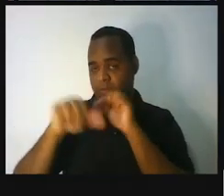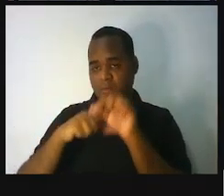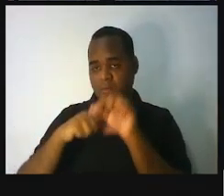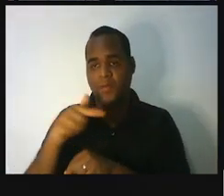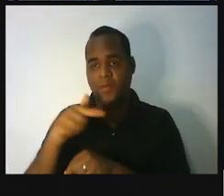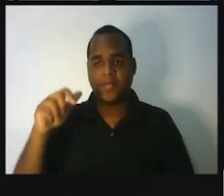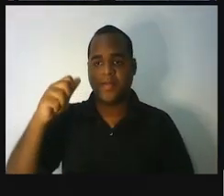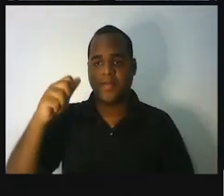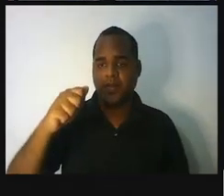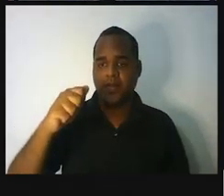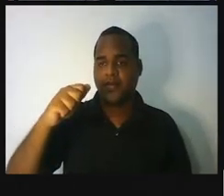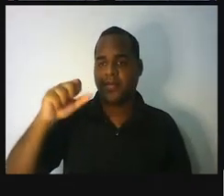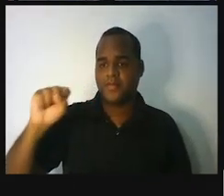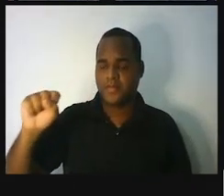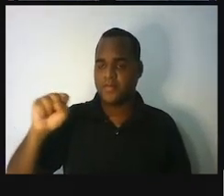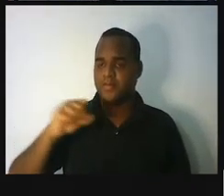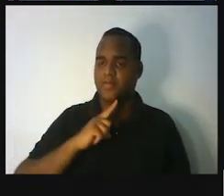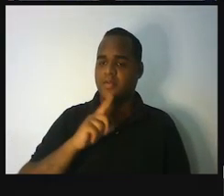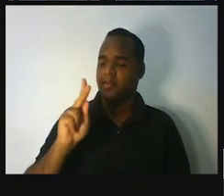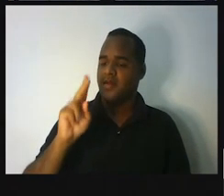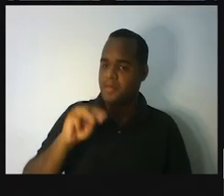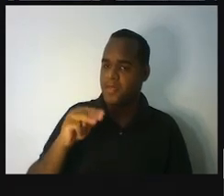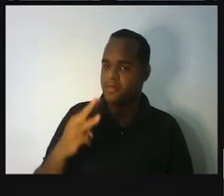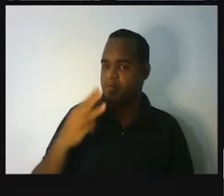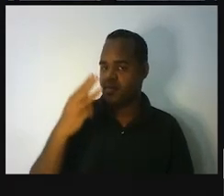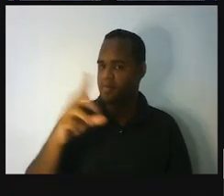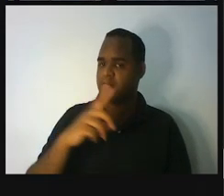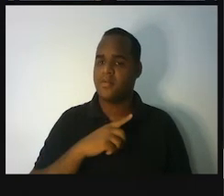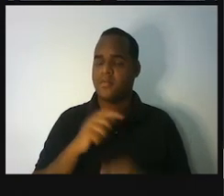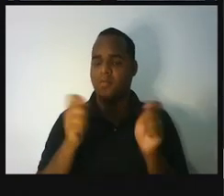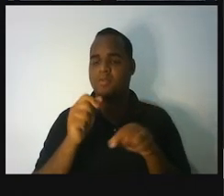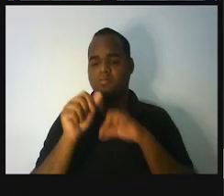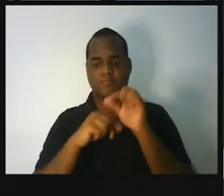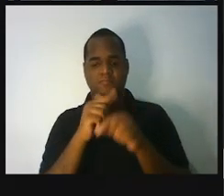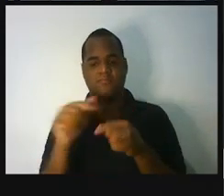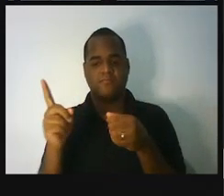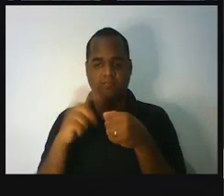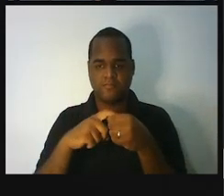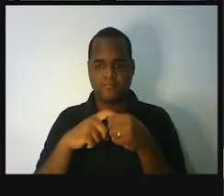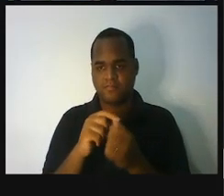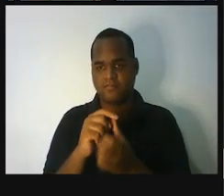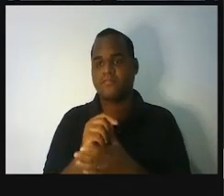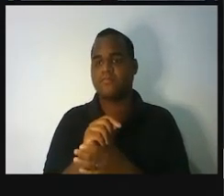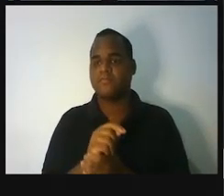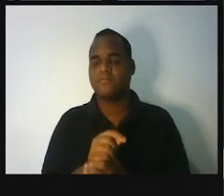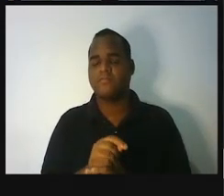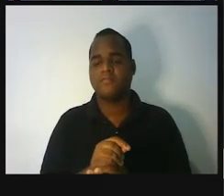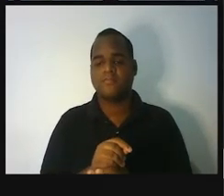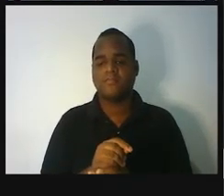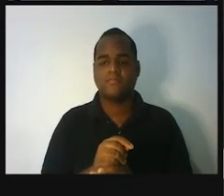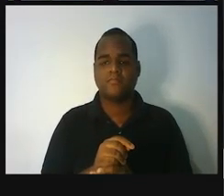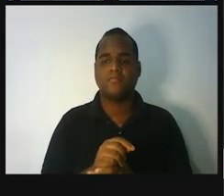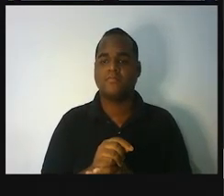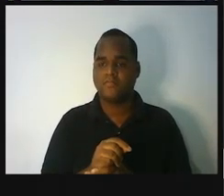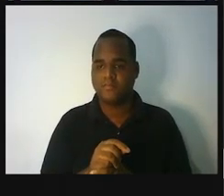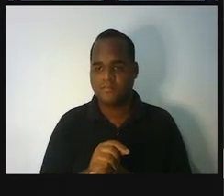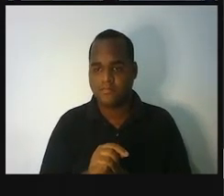transformar o Apolônio Sales, que está em quilômetro cúbico, a gente vai botar em hectômetro cúbico.